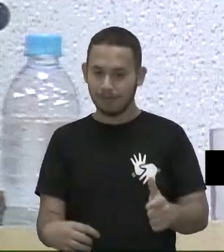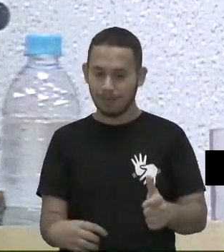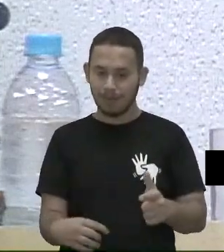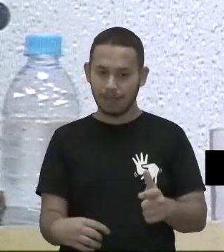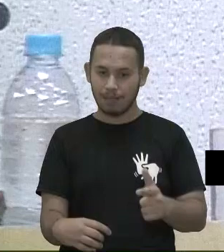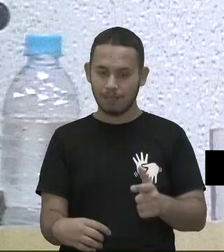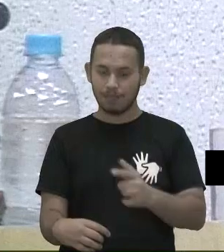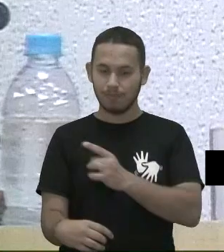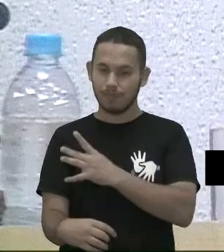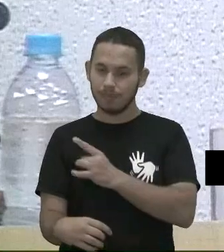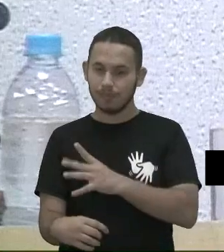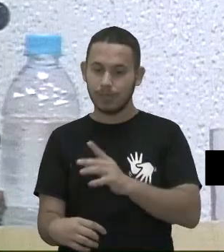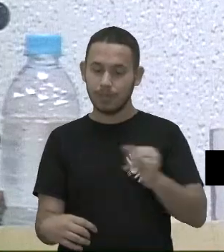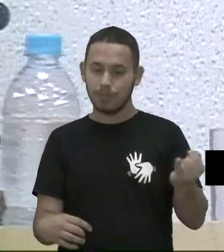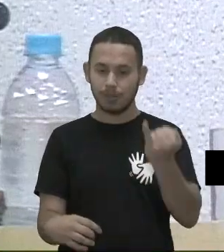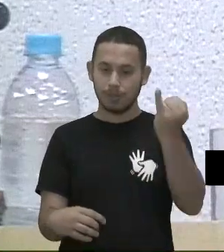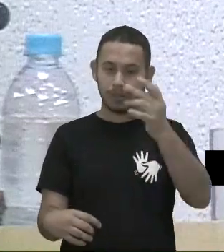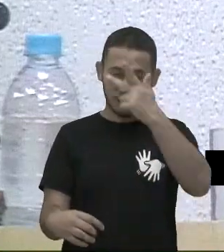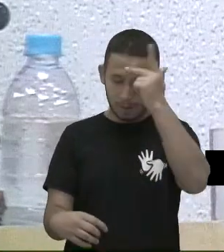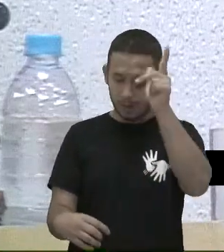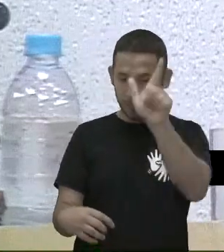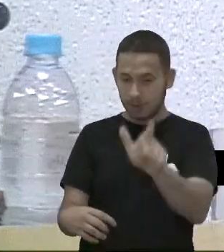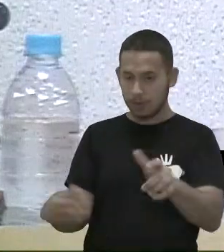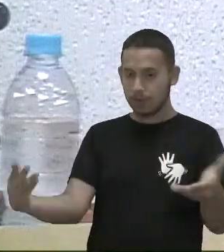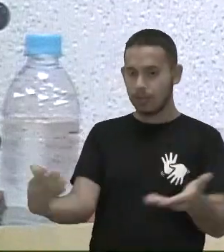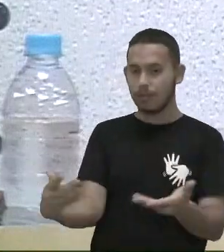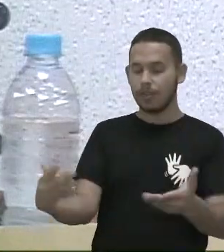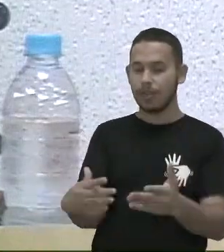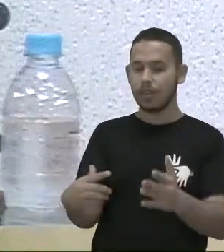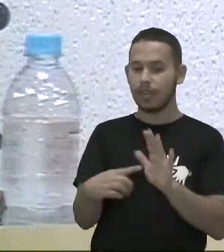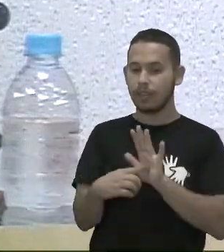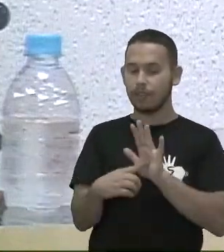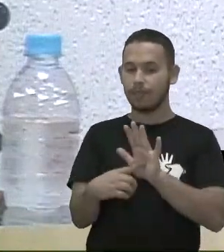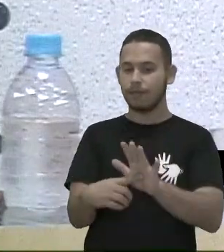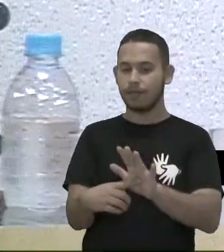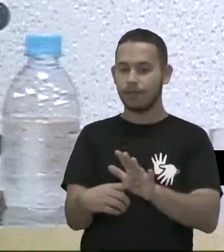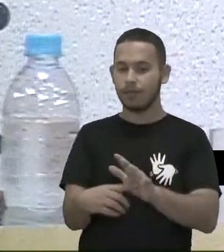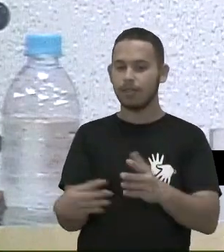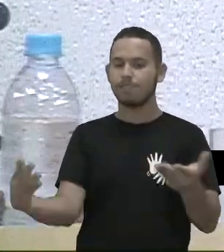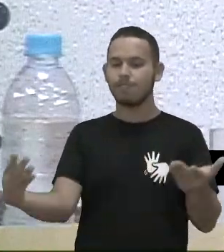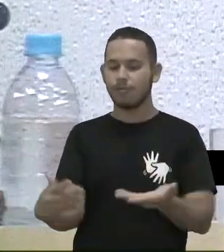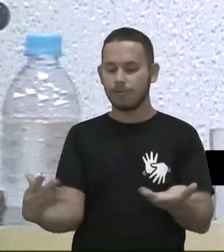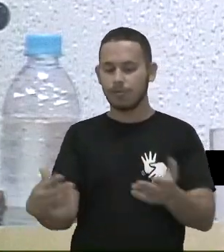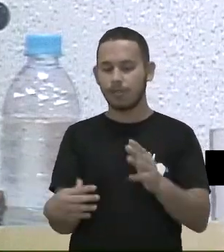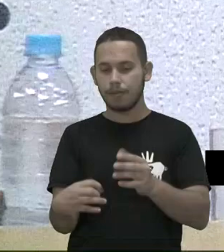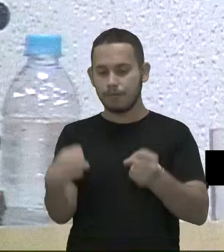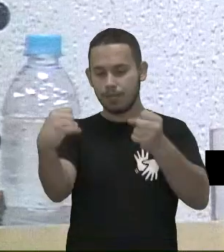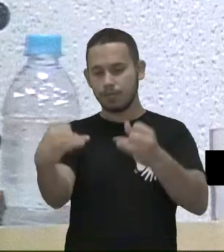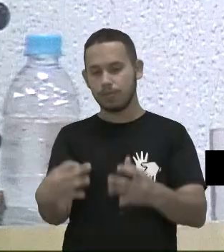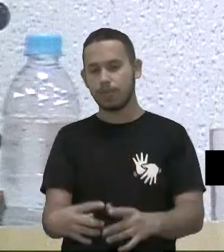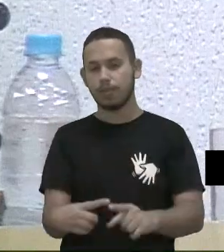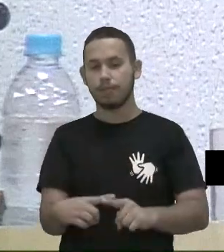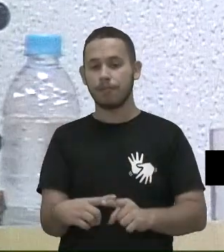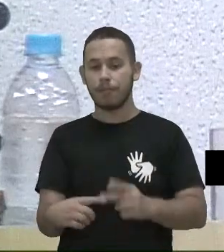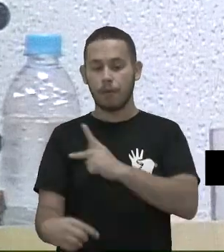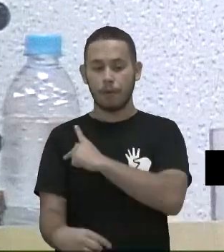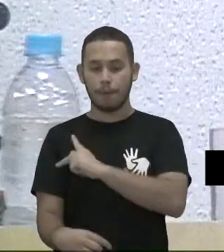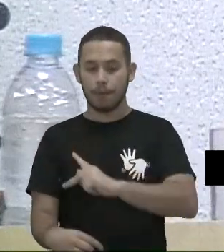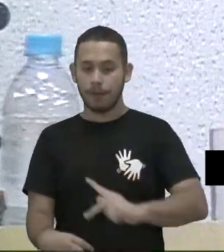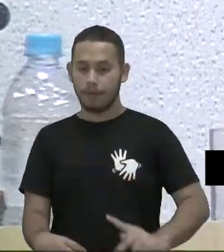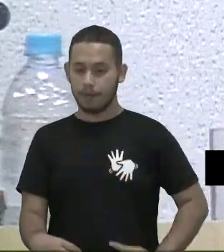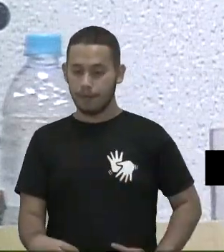muito importante para a população que está acompanhando o andamento dessa CPI que eles estivessem aqui. O prefeito